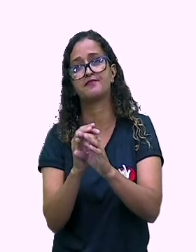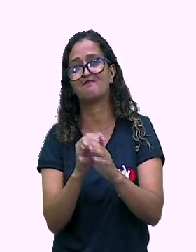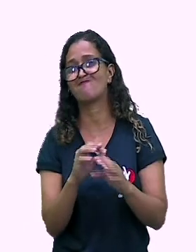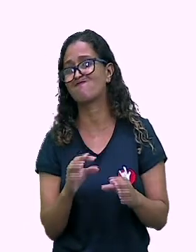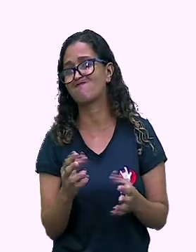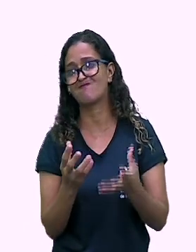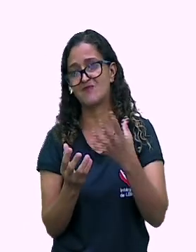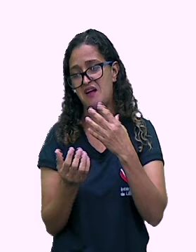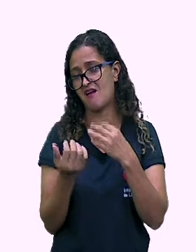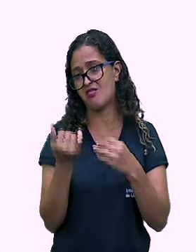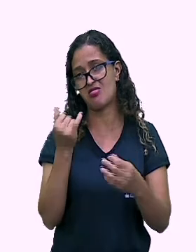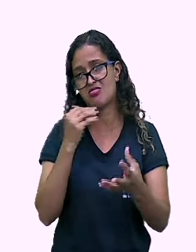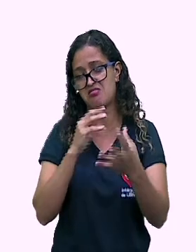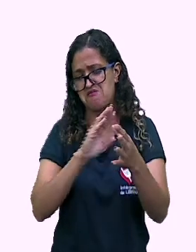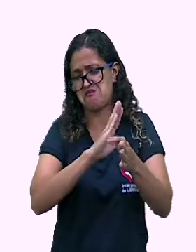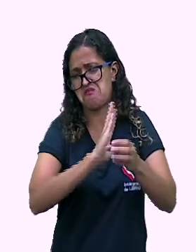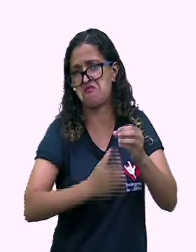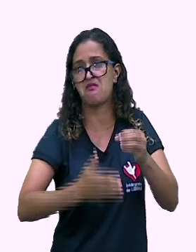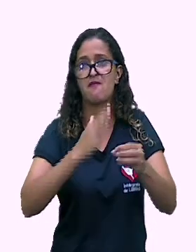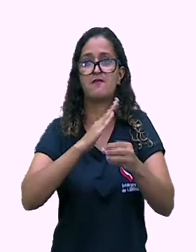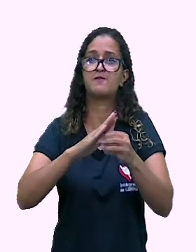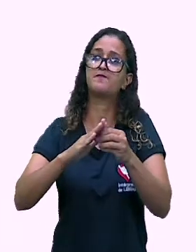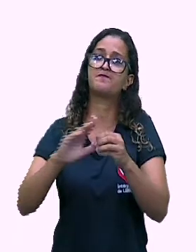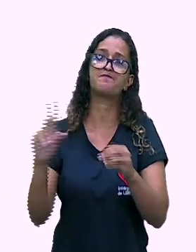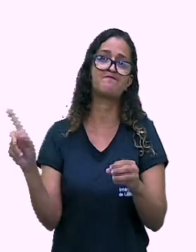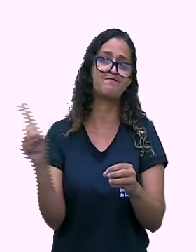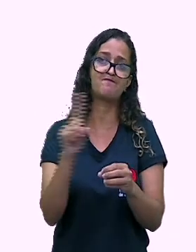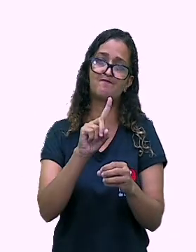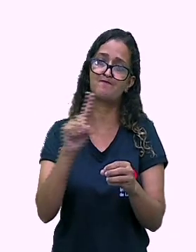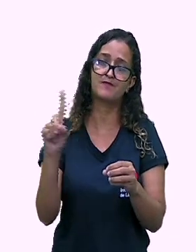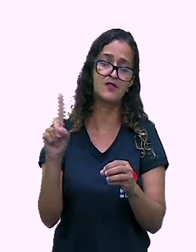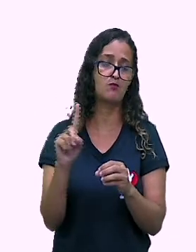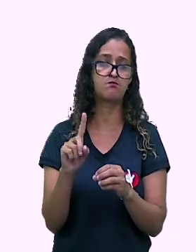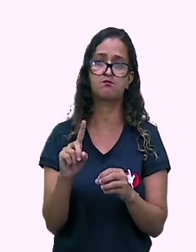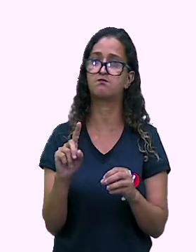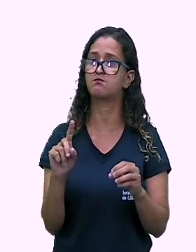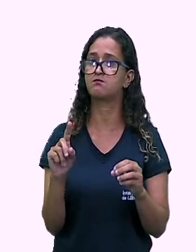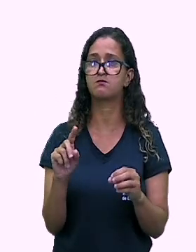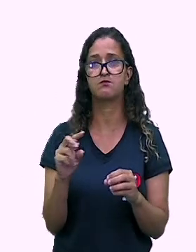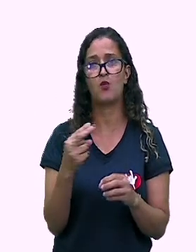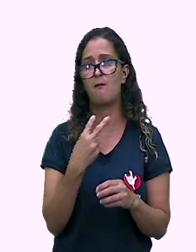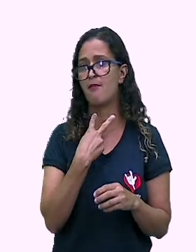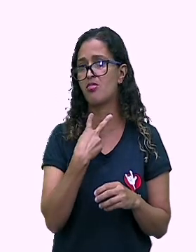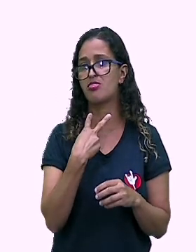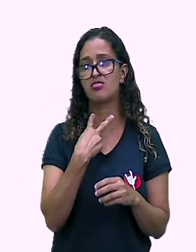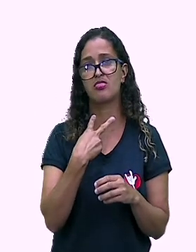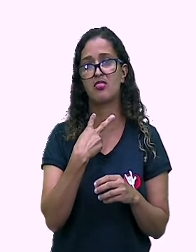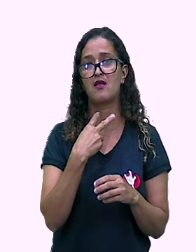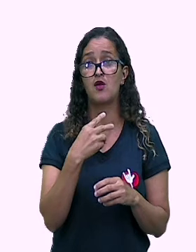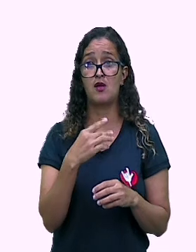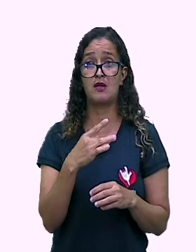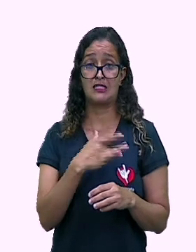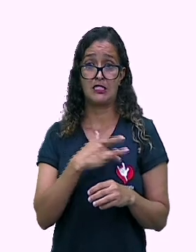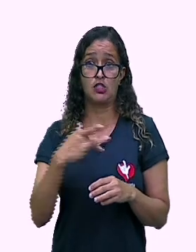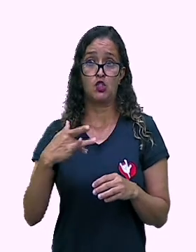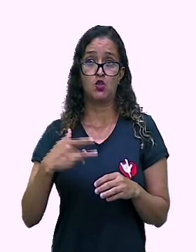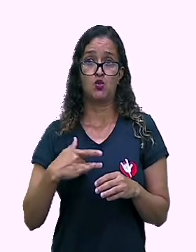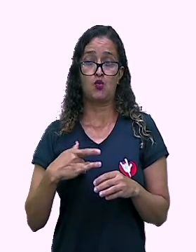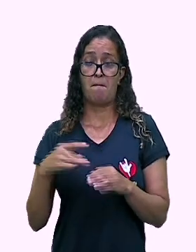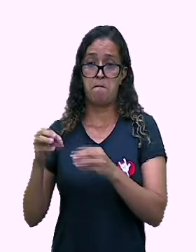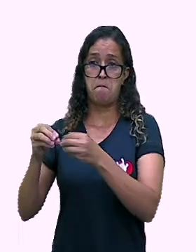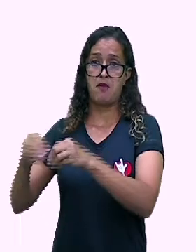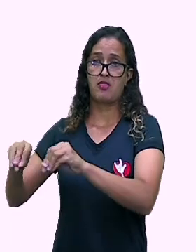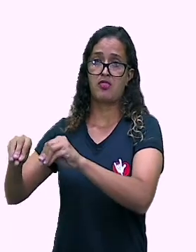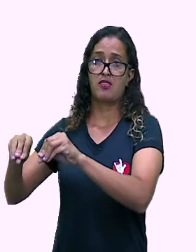aproveitar porque eu já tirei essa parte. Não, mas não faça isso porque pode ser prejudicial